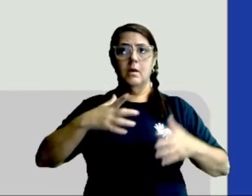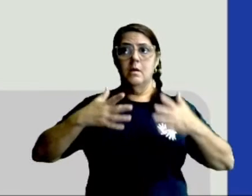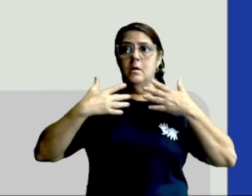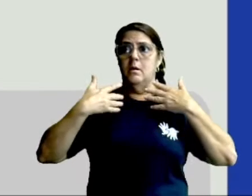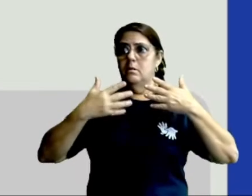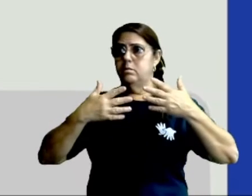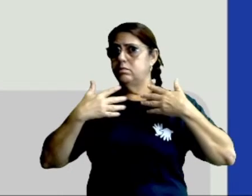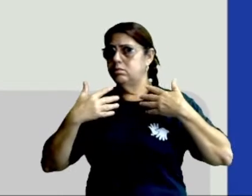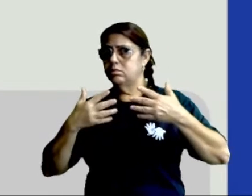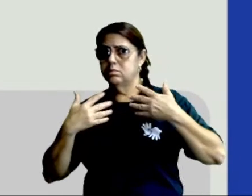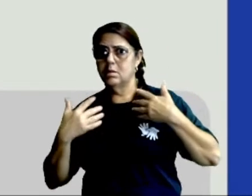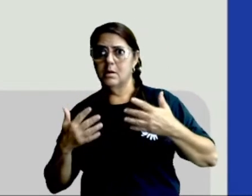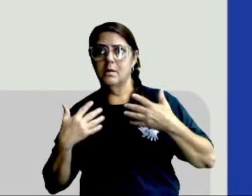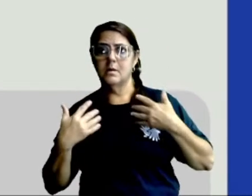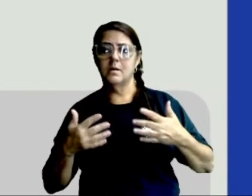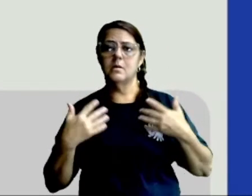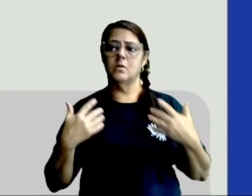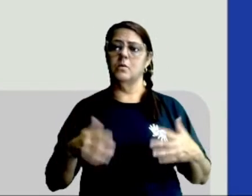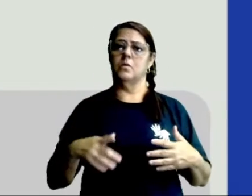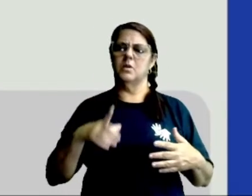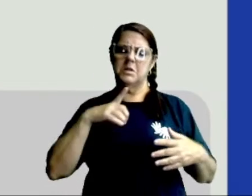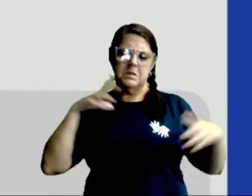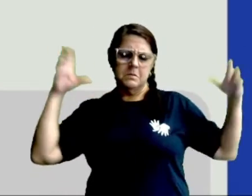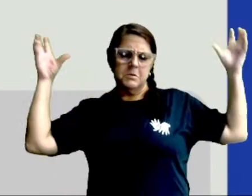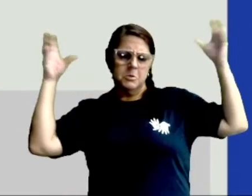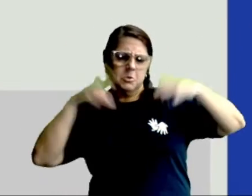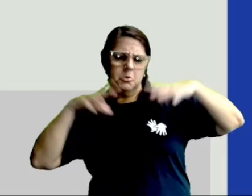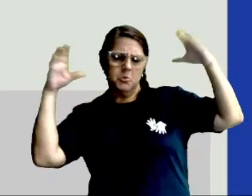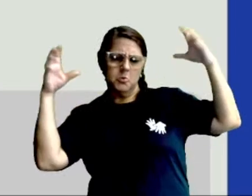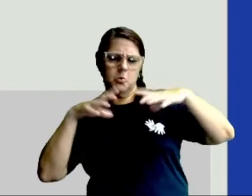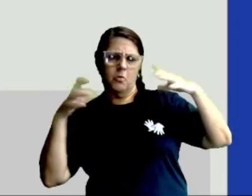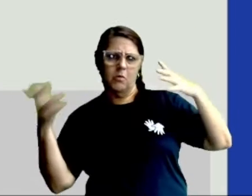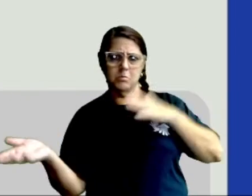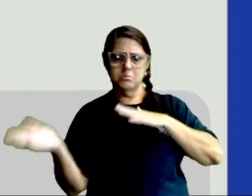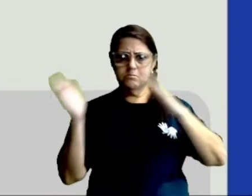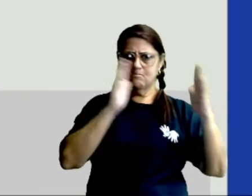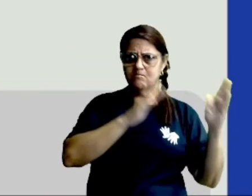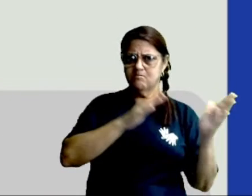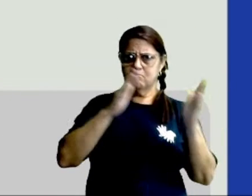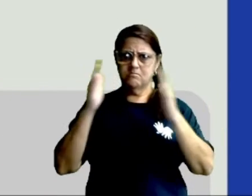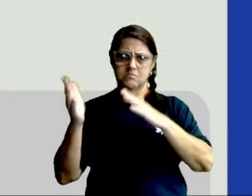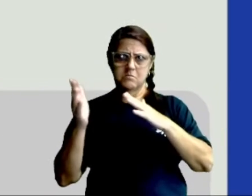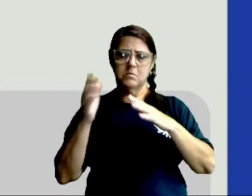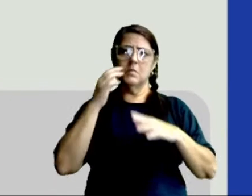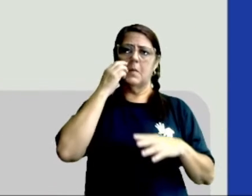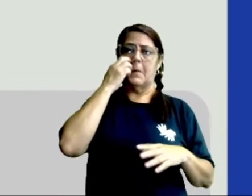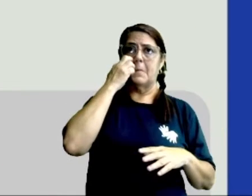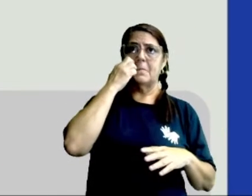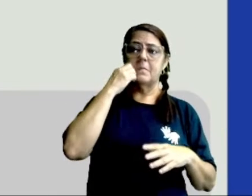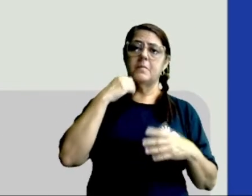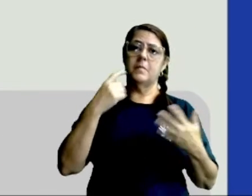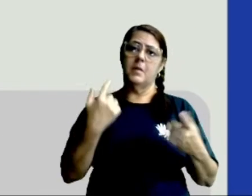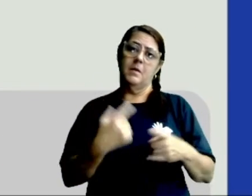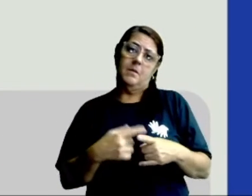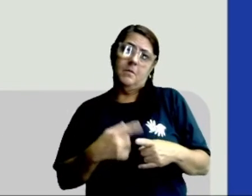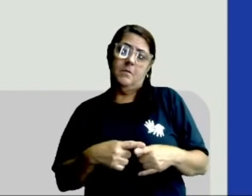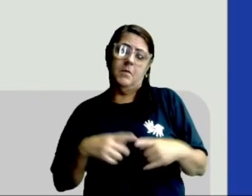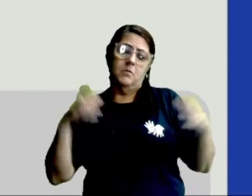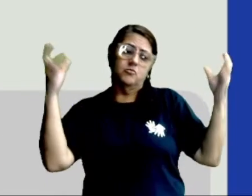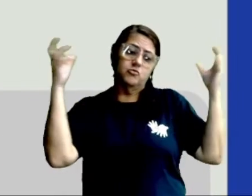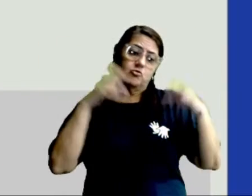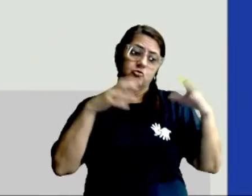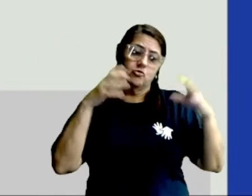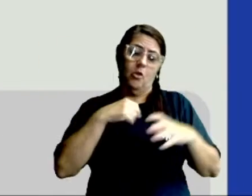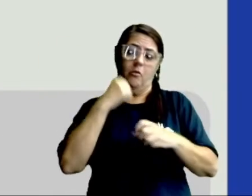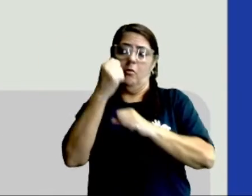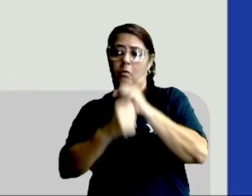evapotranspiração, né, e bastante chuva. Então vai ser um clima, né, que vai ser um clima quente e que chove praticamente